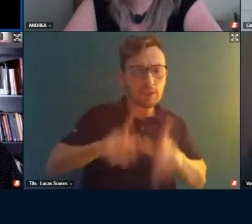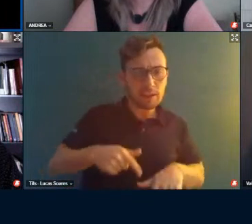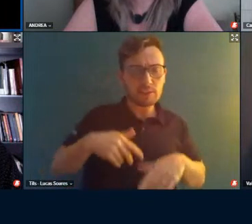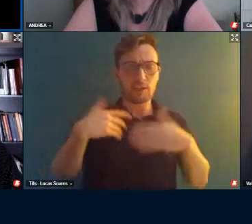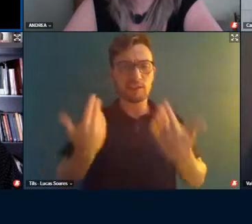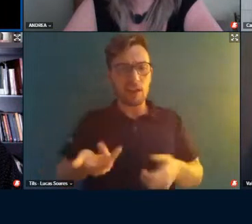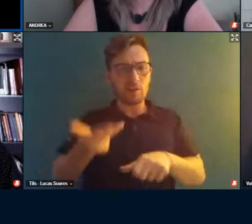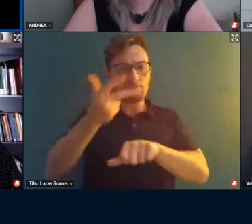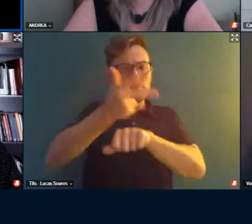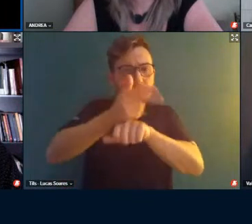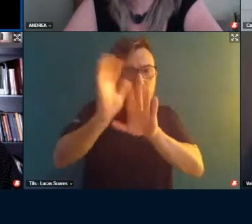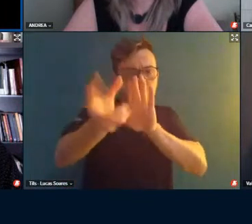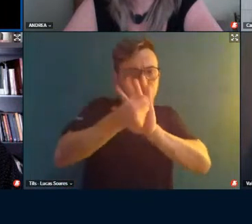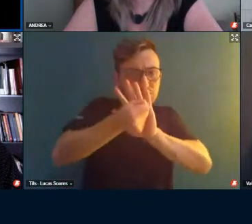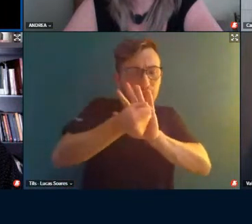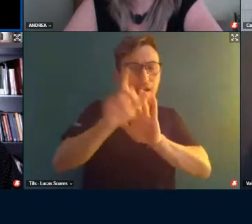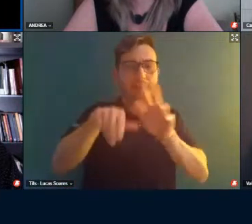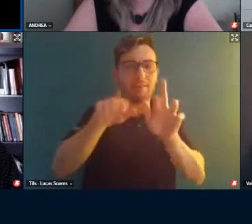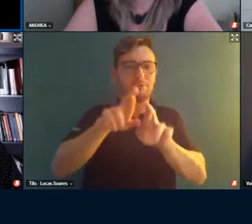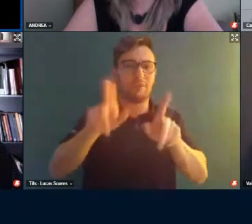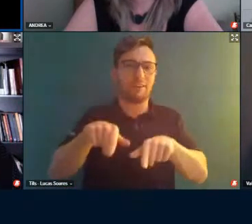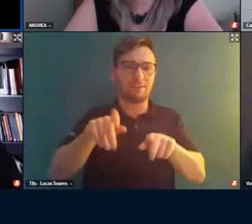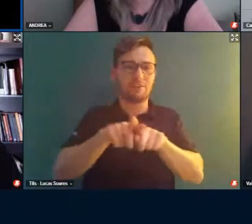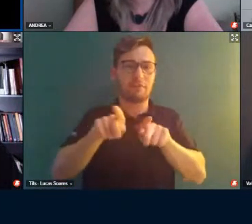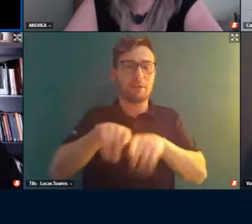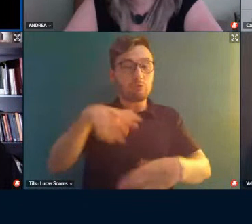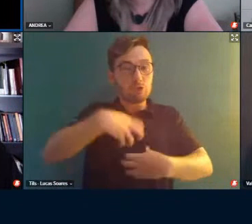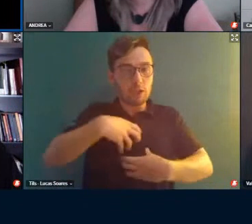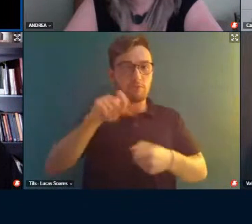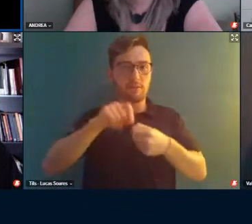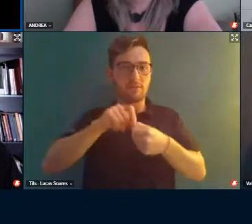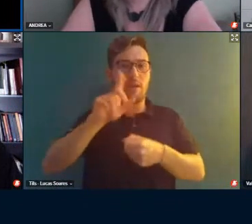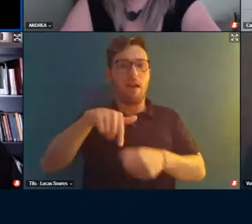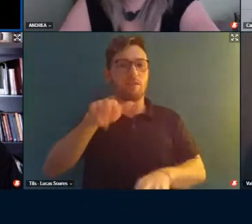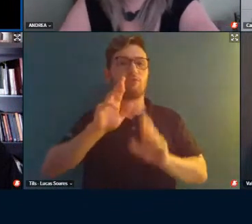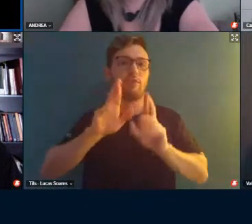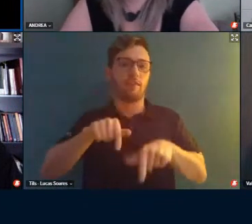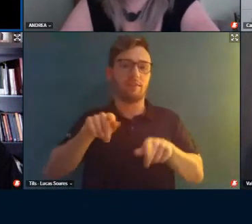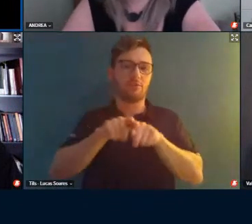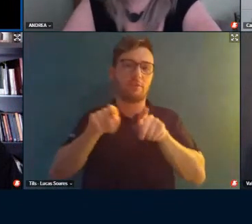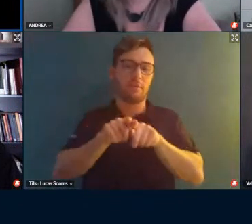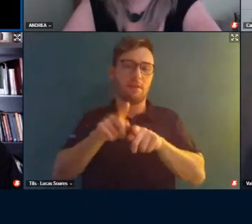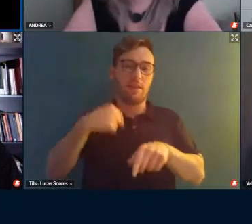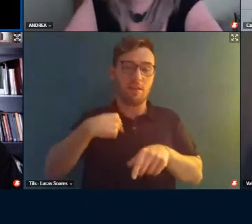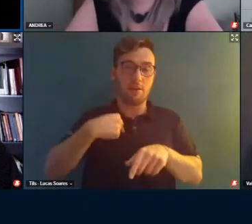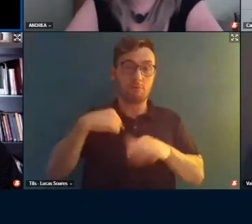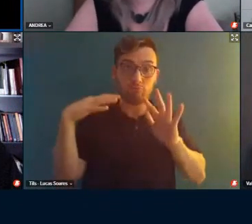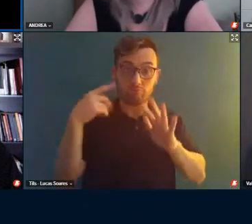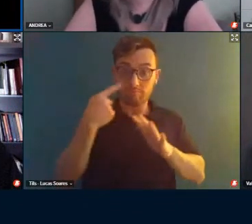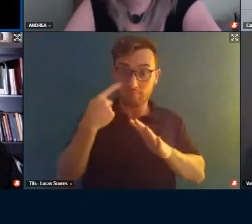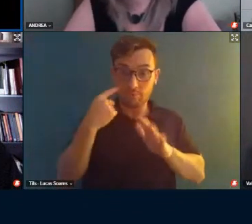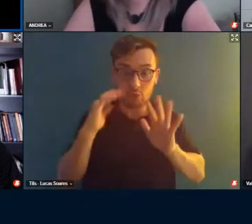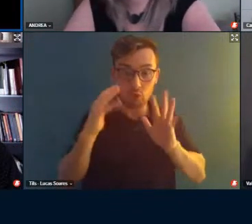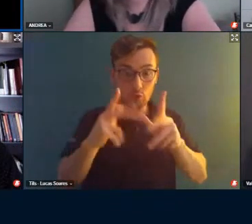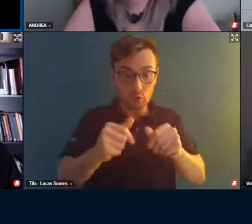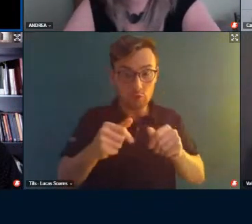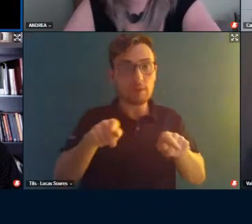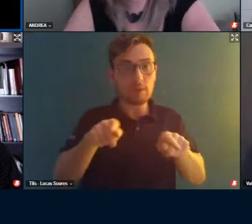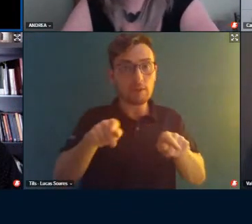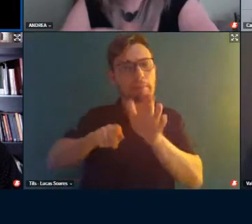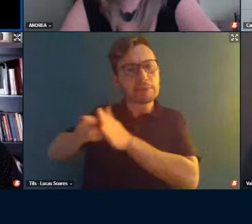sair diferente, o modo de fazer é diferente. Isso tudo me fez pesquisar e buscar por